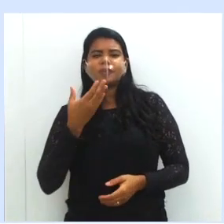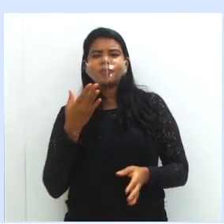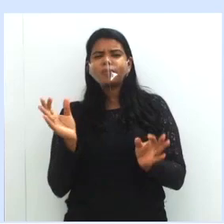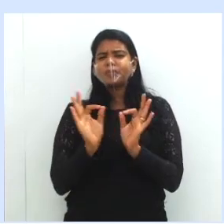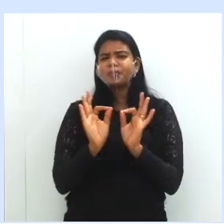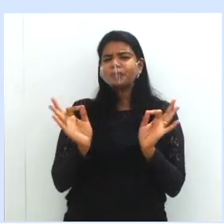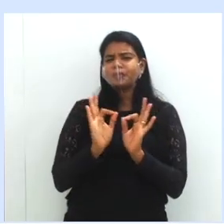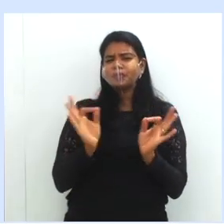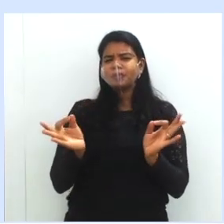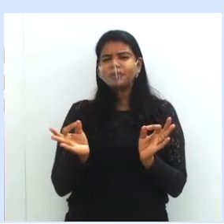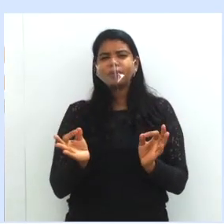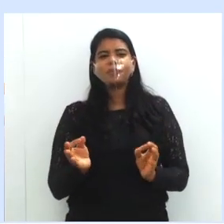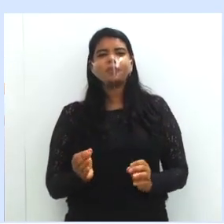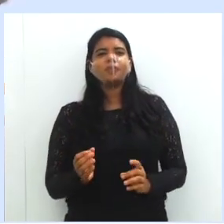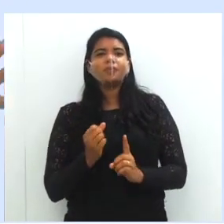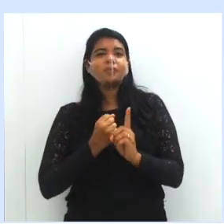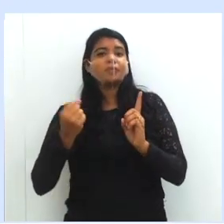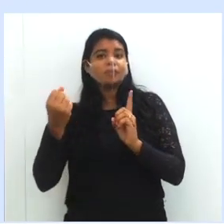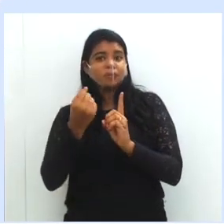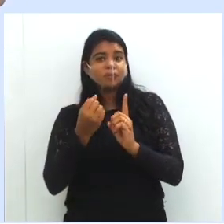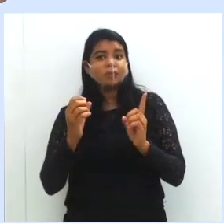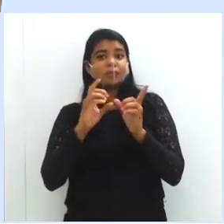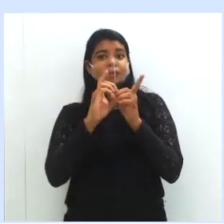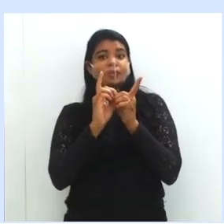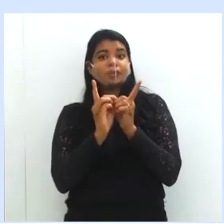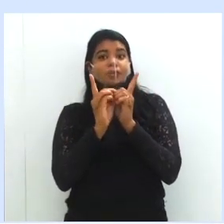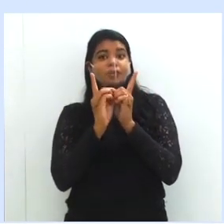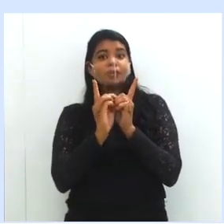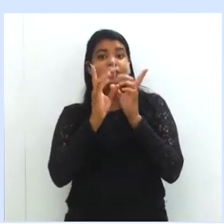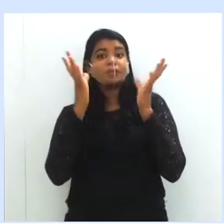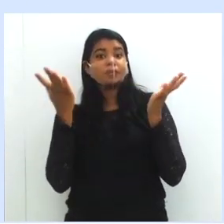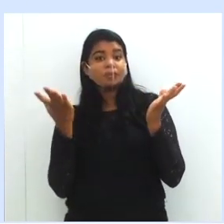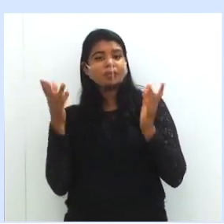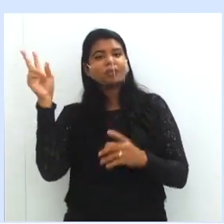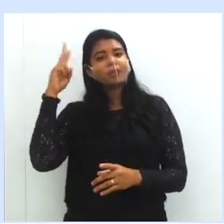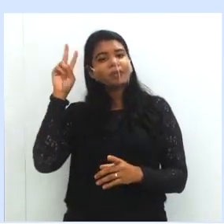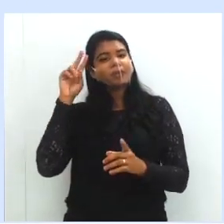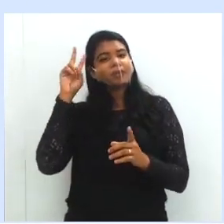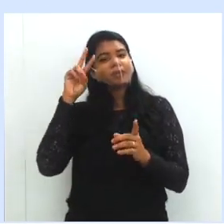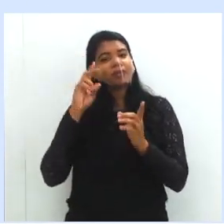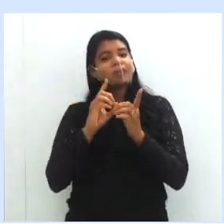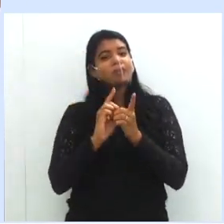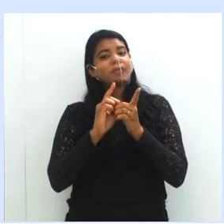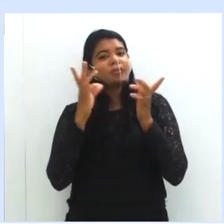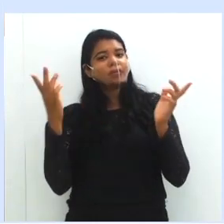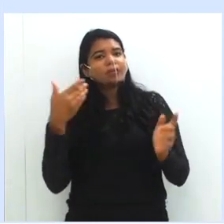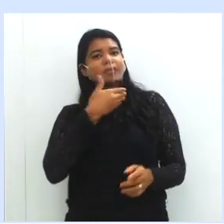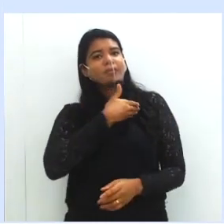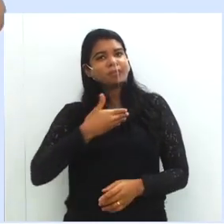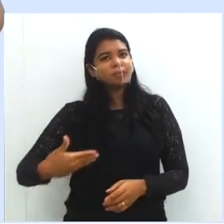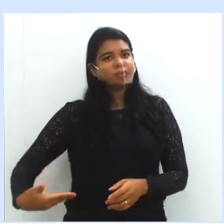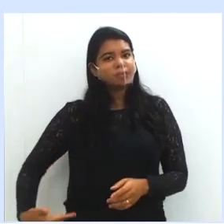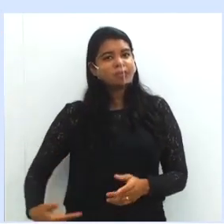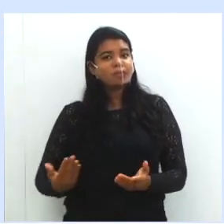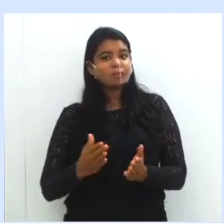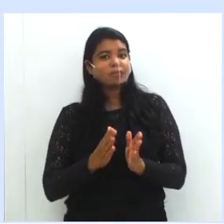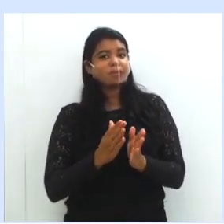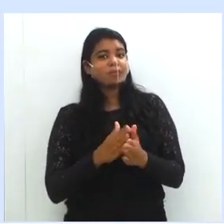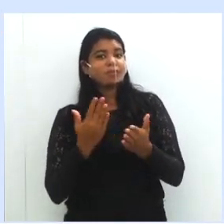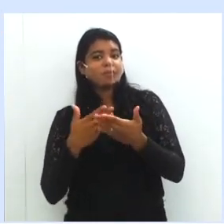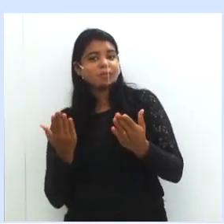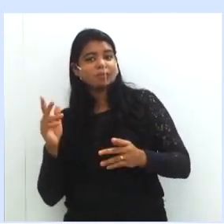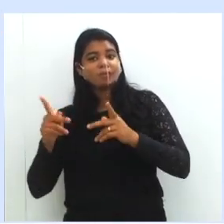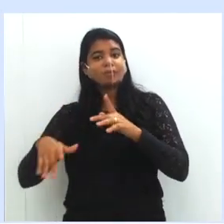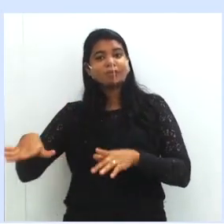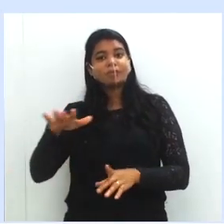bem comum, a cidadania, a democracia. Lembrar que democracia é o quê? Governo do povo, para o povo e com